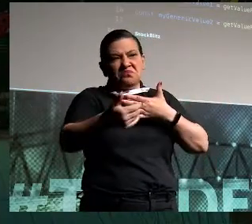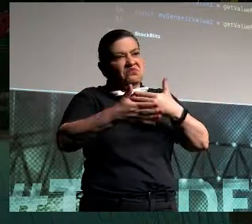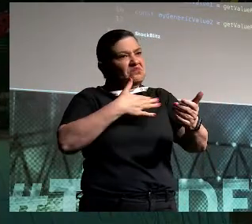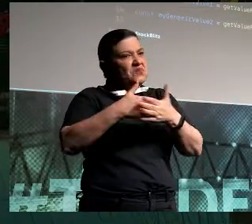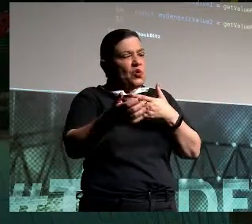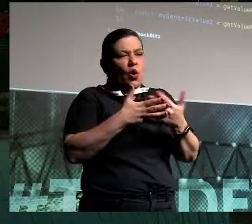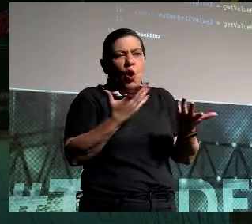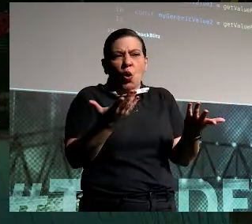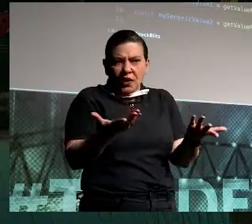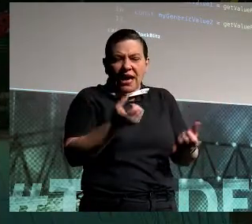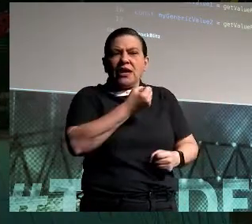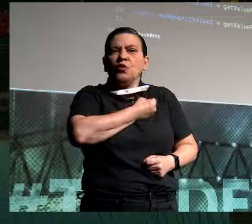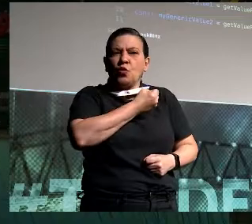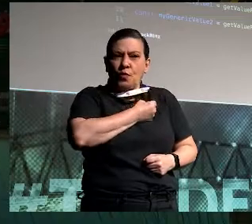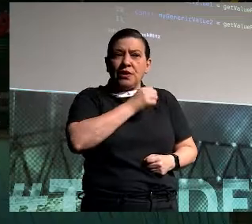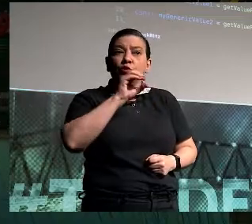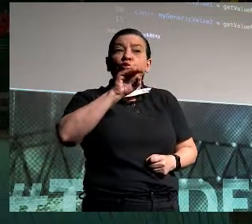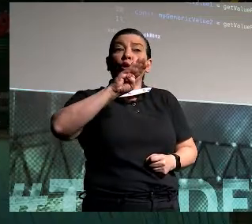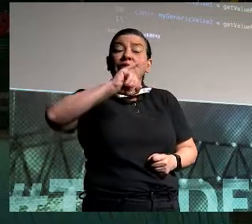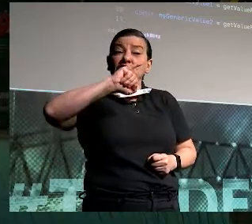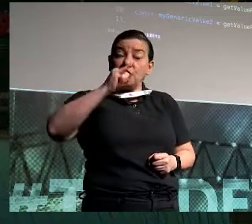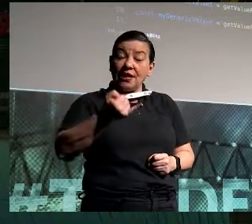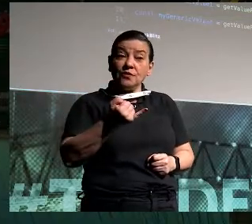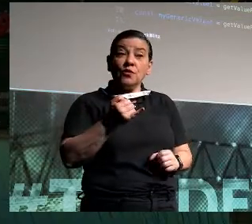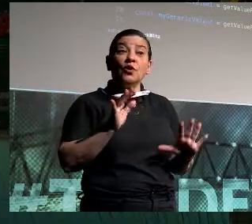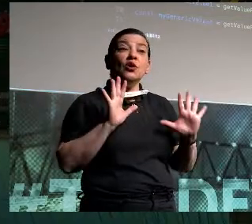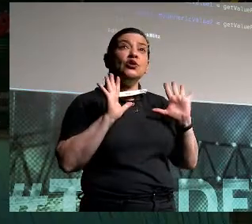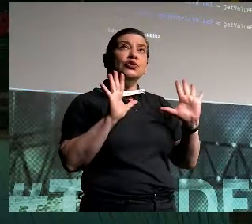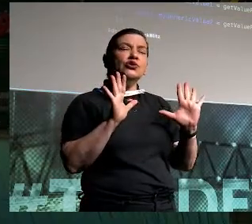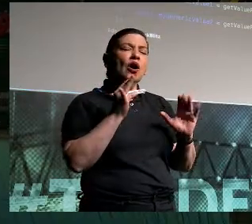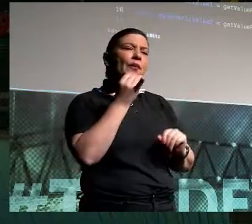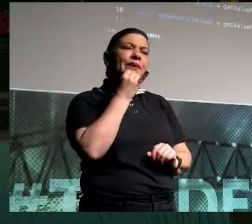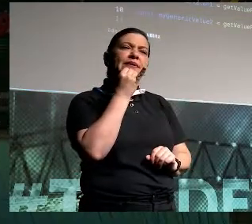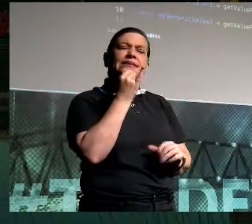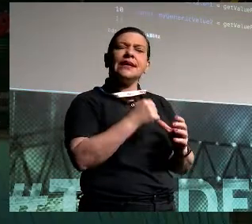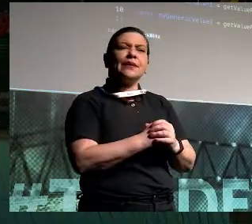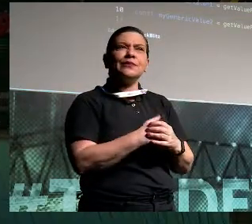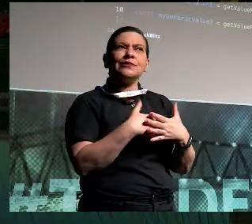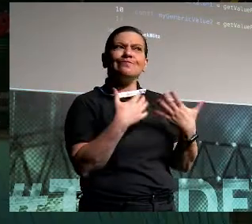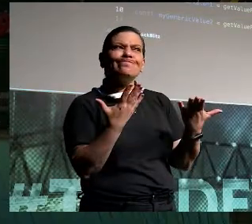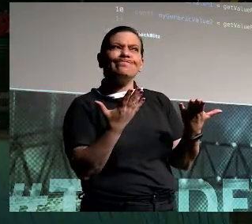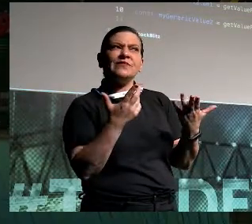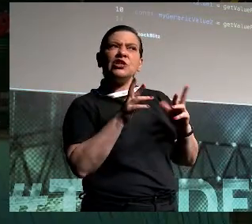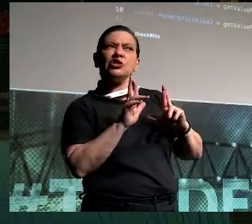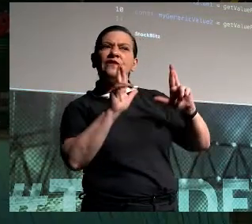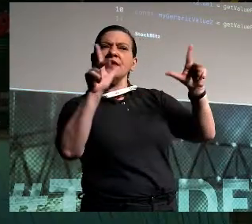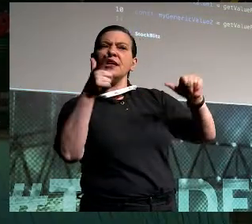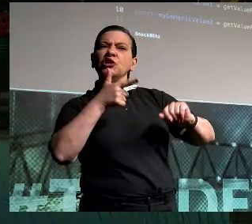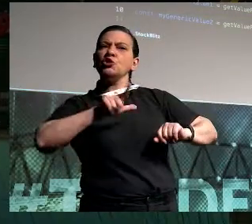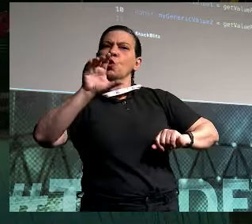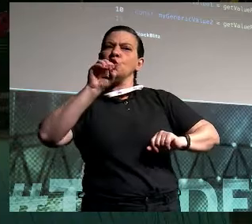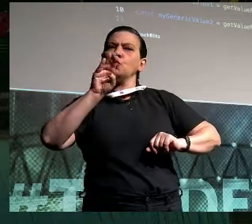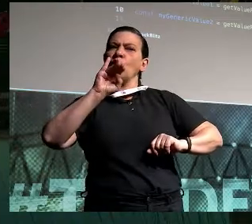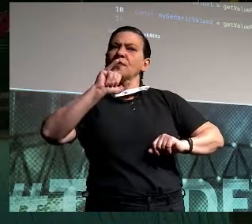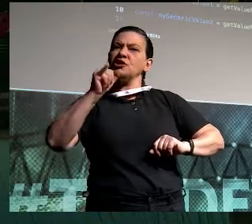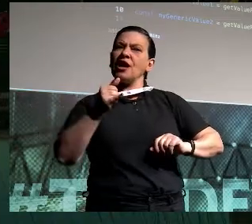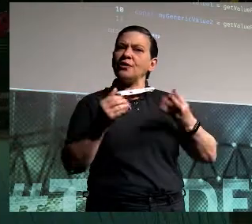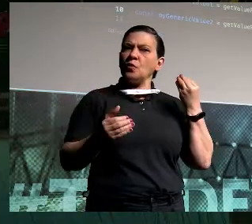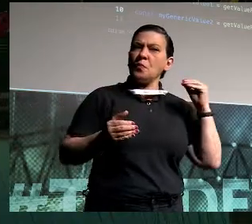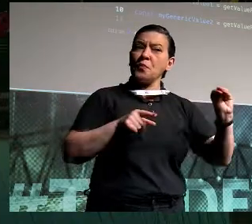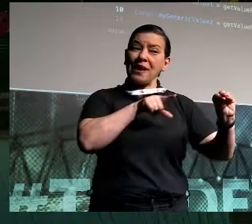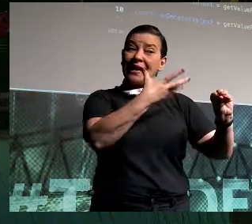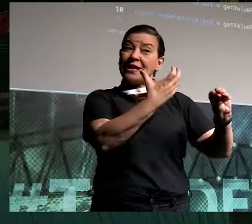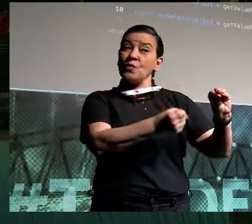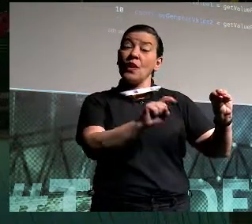valores válidos desse objeto. Só que, se eu passar para ele uma coisa que não é um objeto, teoricamente ele não deveria aceitar, né?